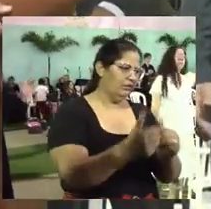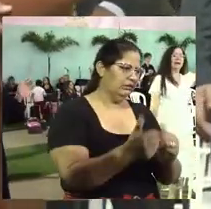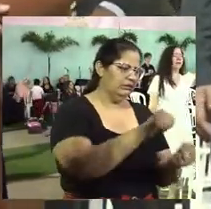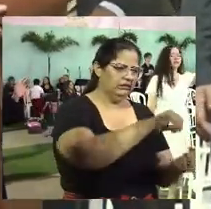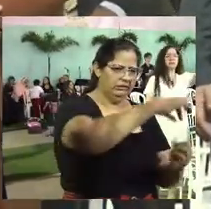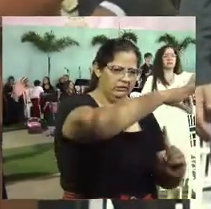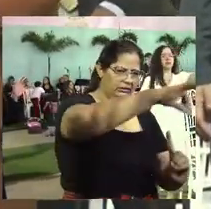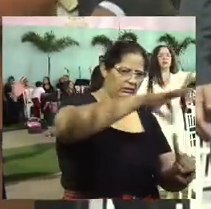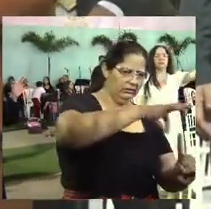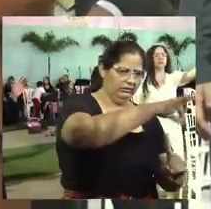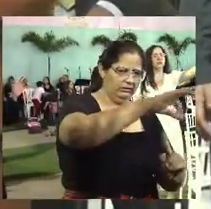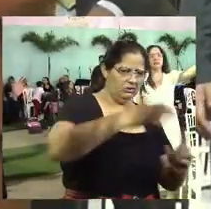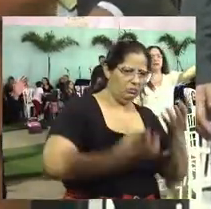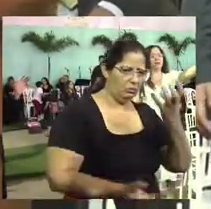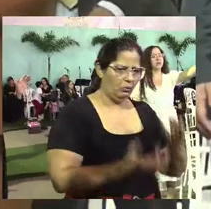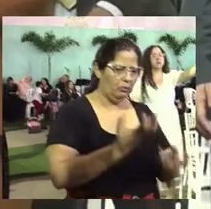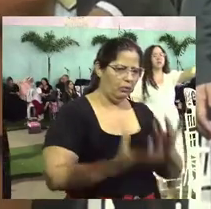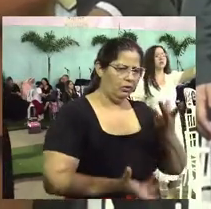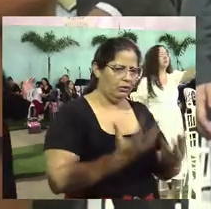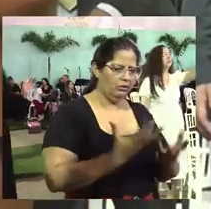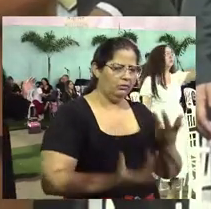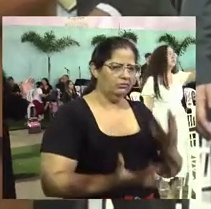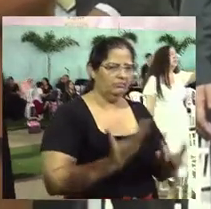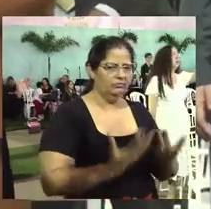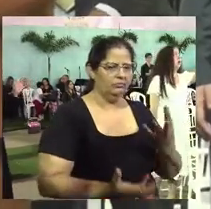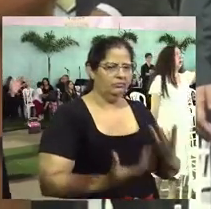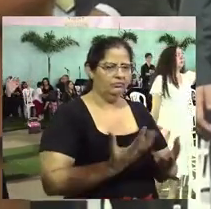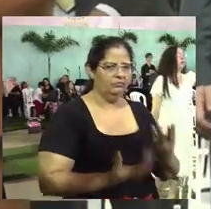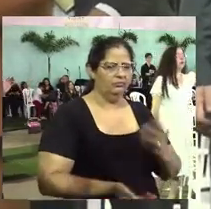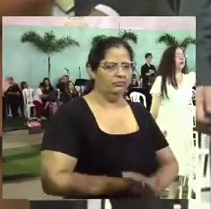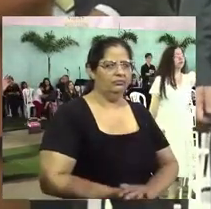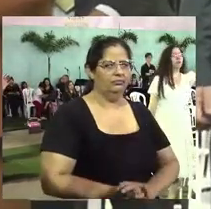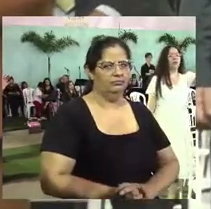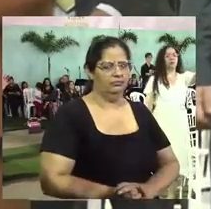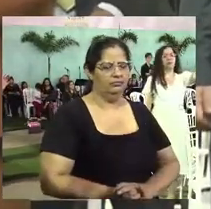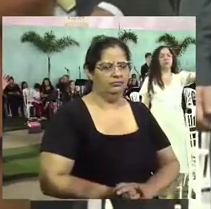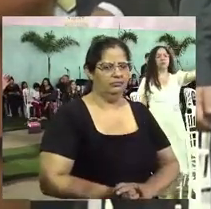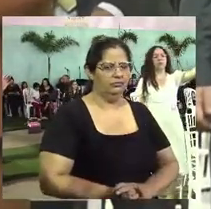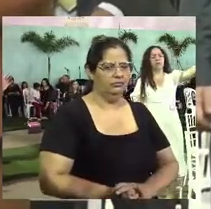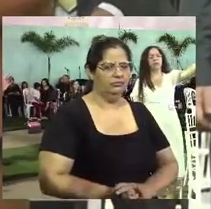e com fogo fogo fogo